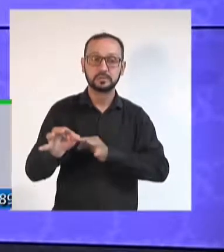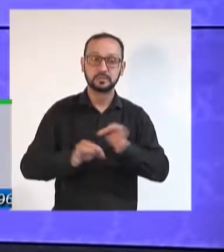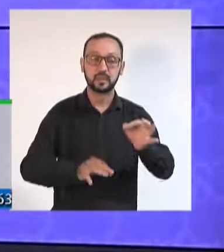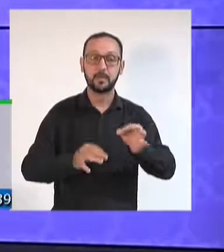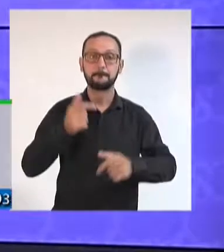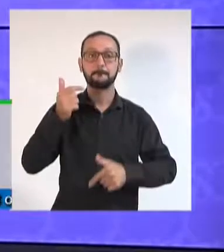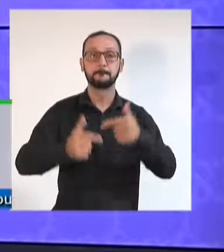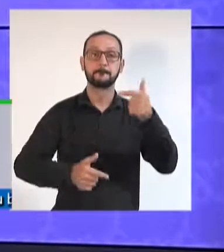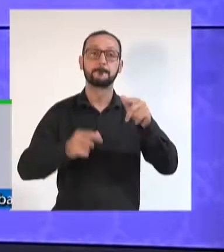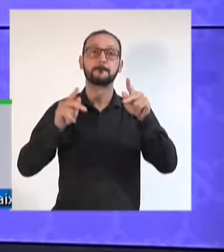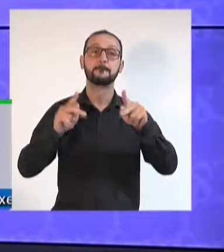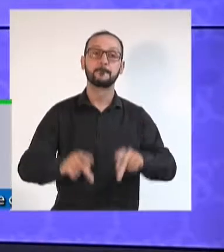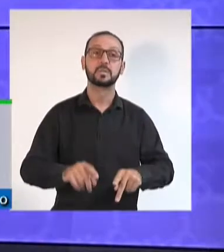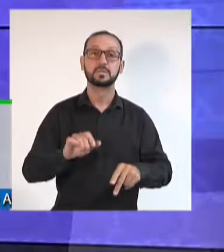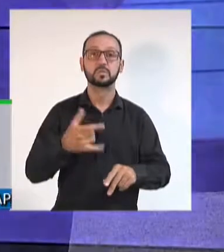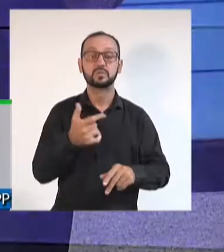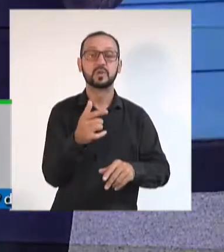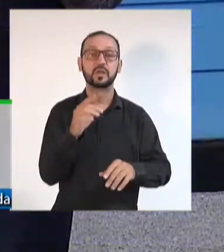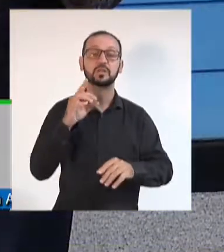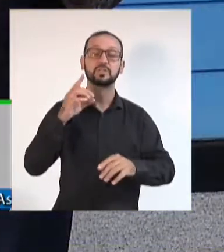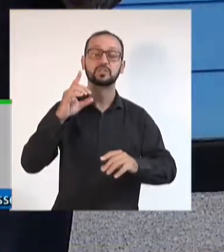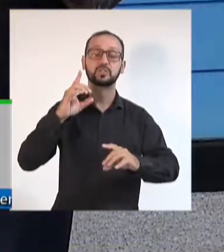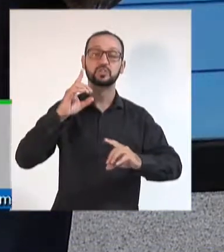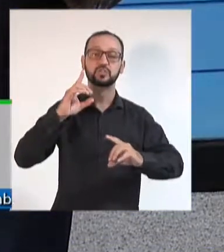eu não tiver diagnóstico do município.